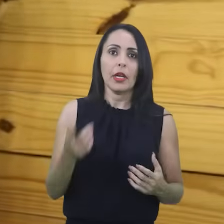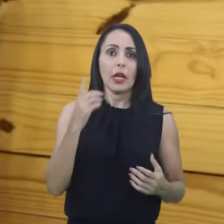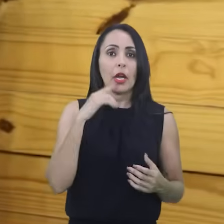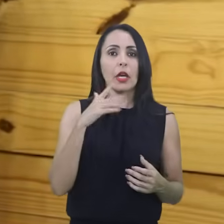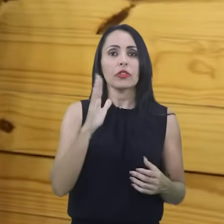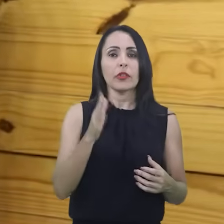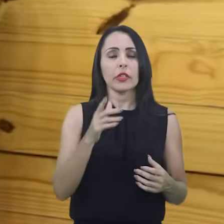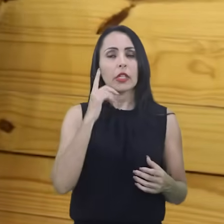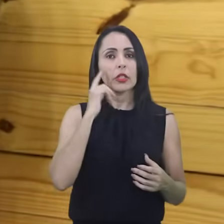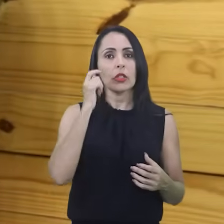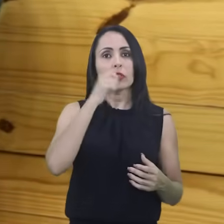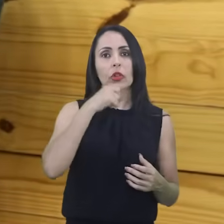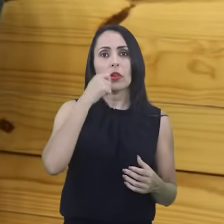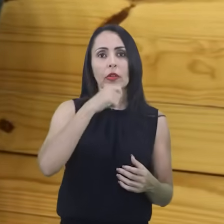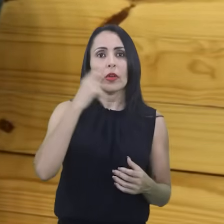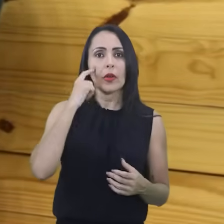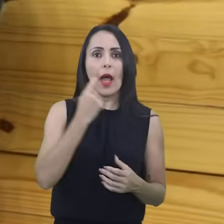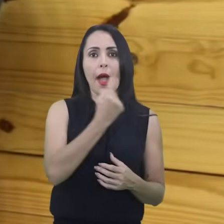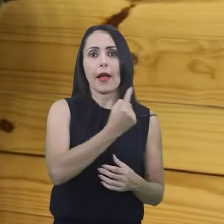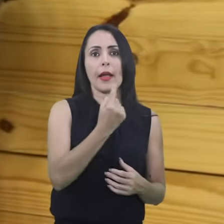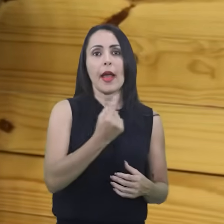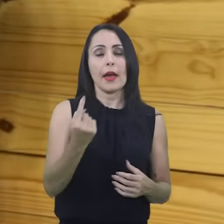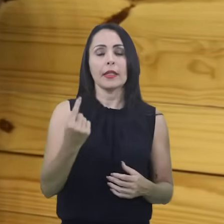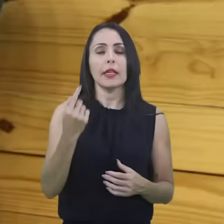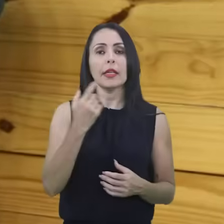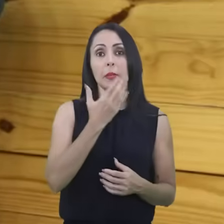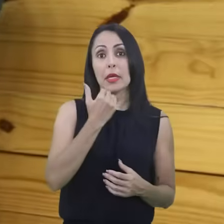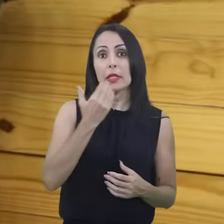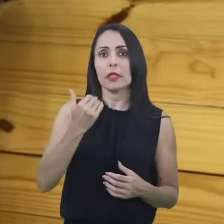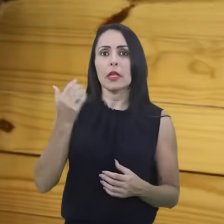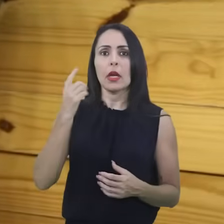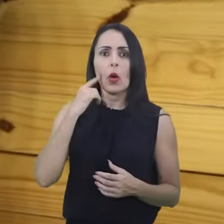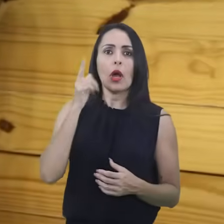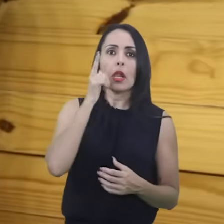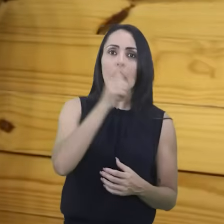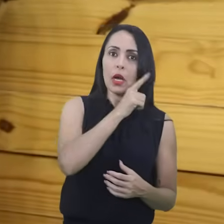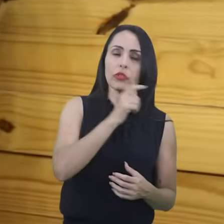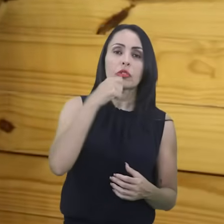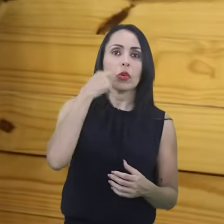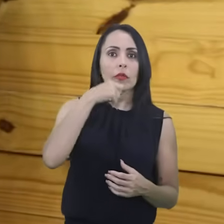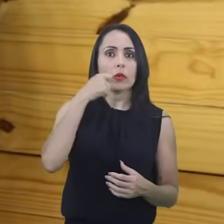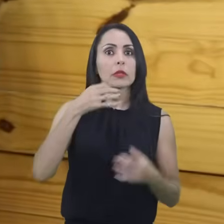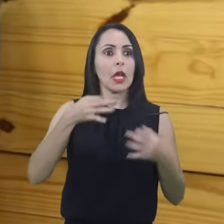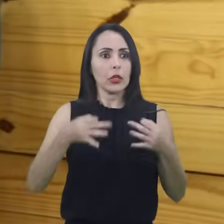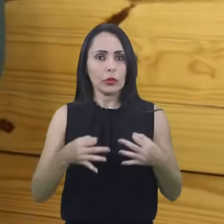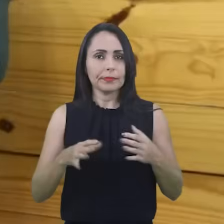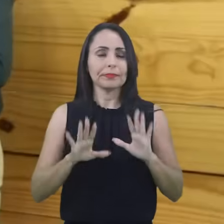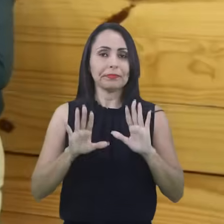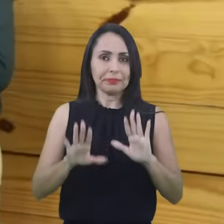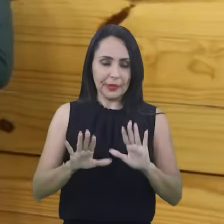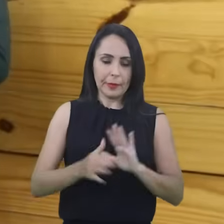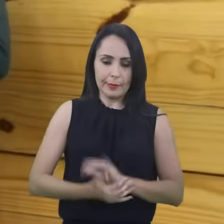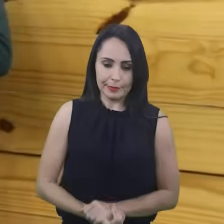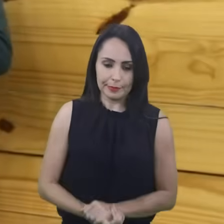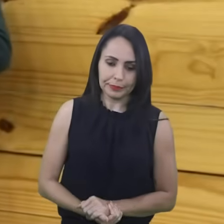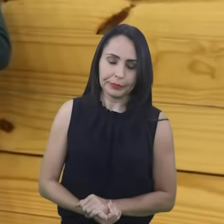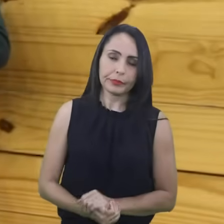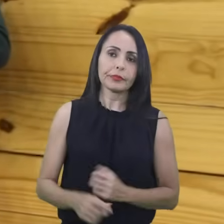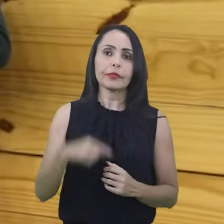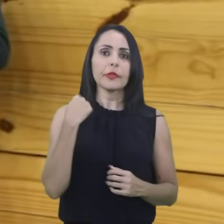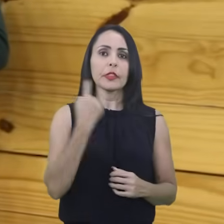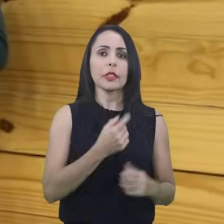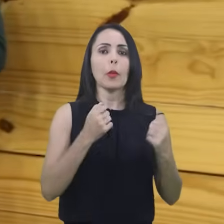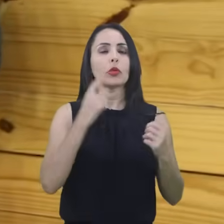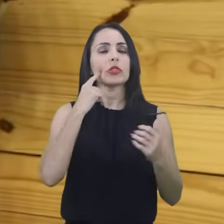vi gente que quer escovar a cada alimentação. É o correto. Fez um lanche, escovou. Exatamente. Veja bem, a gente